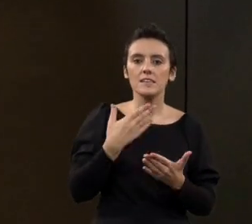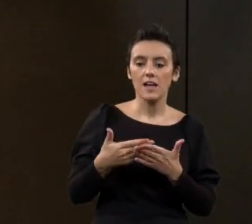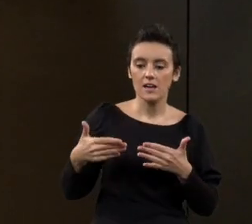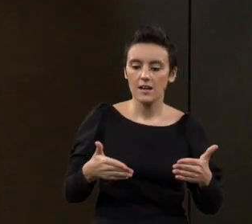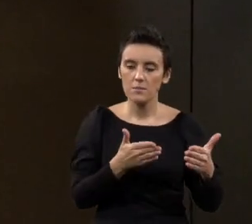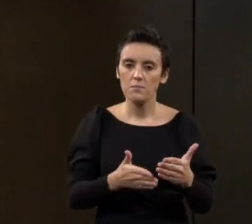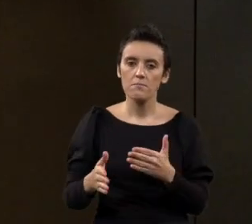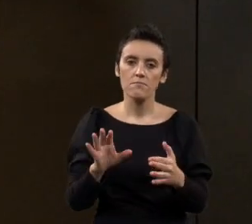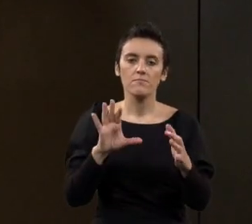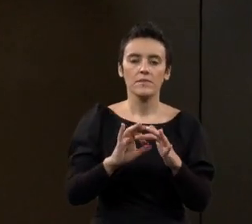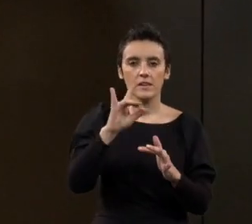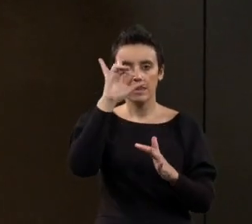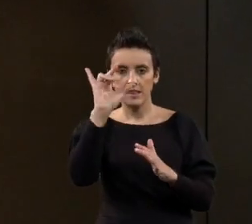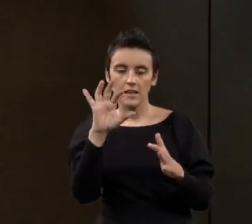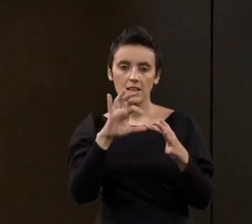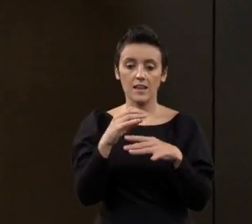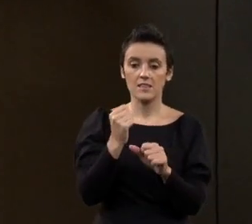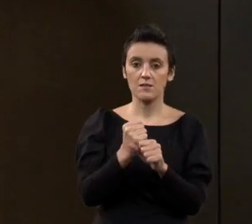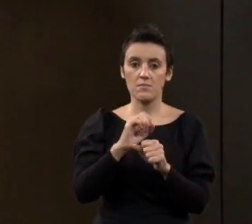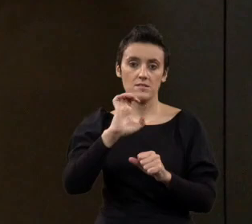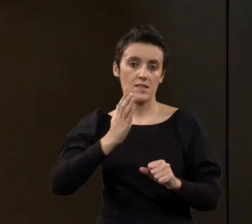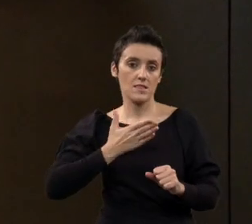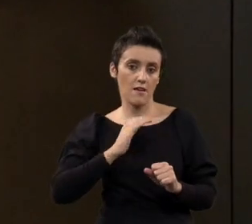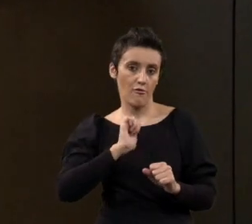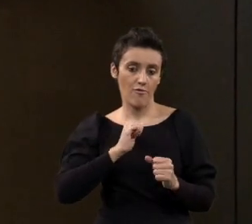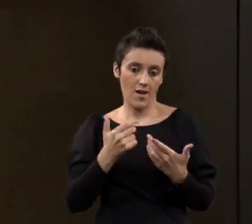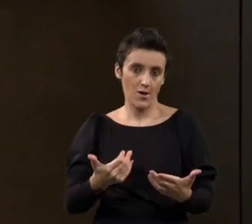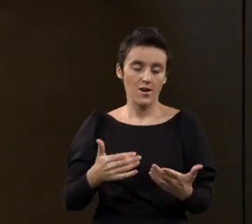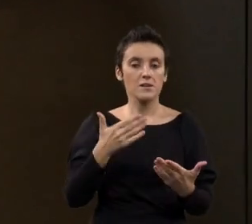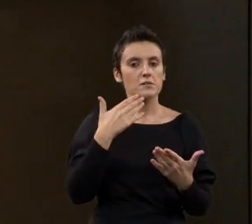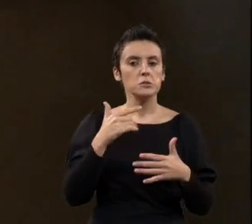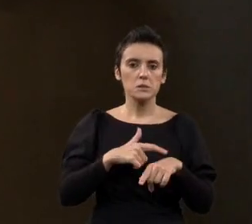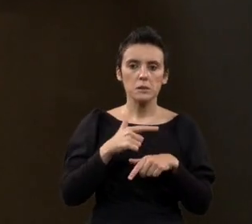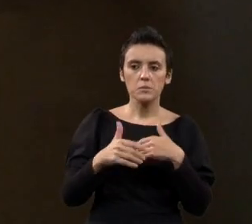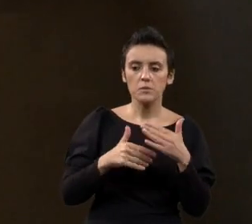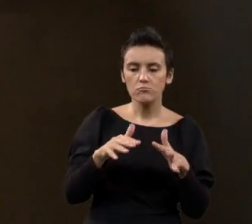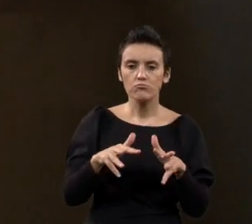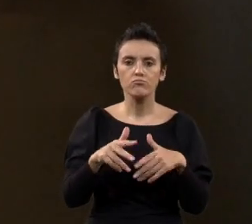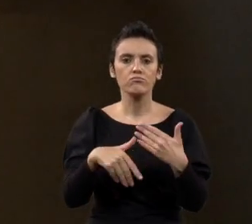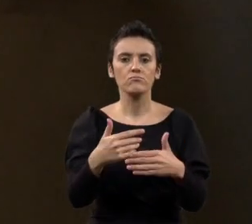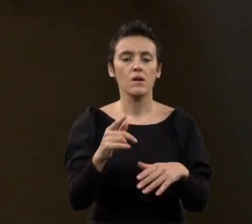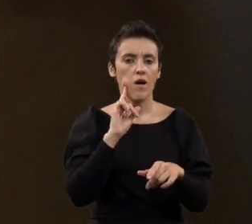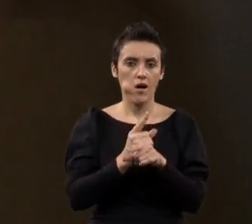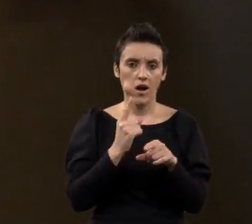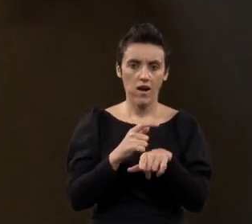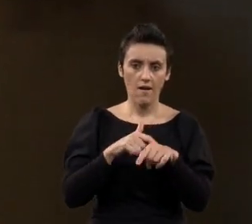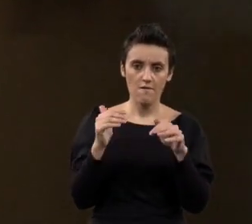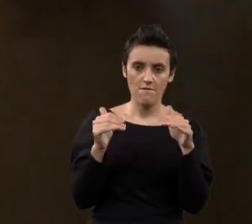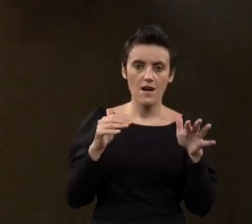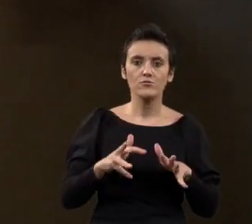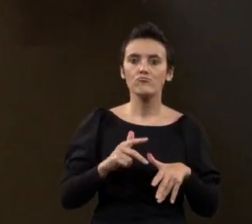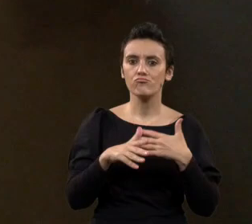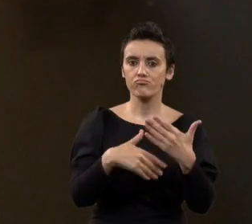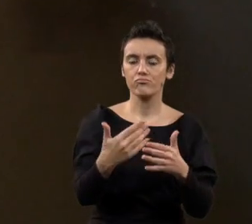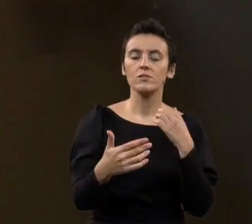nesta ideia deste trabalho do Turquesa que tenho vindo a desenvolver, que ainda está numa fase de evolução e que acho